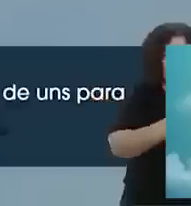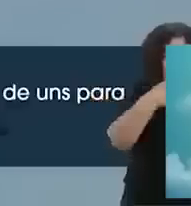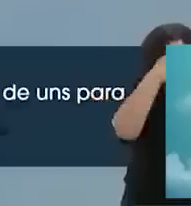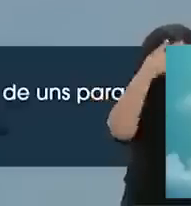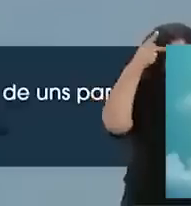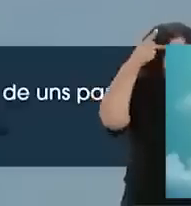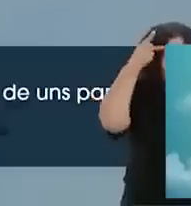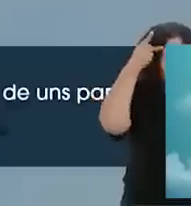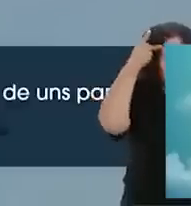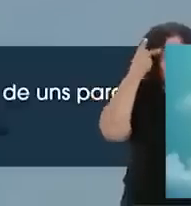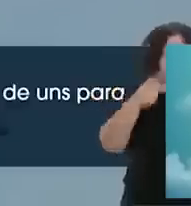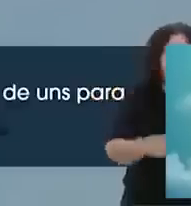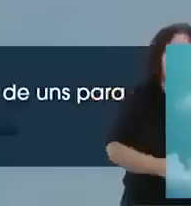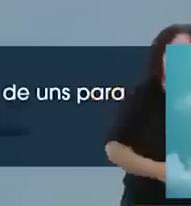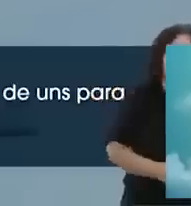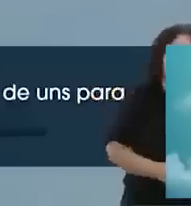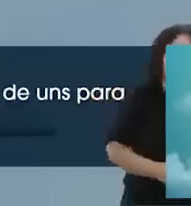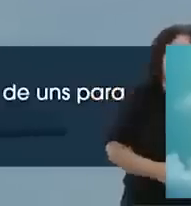os outros.